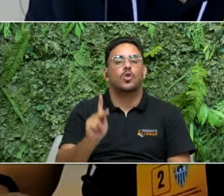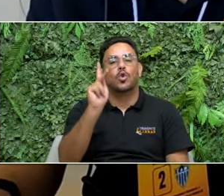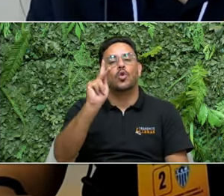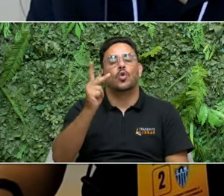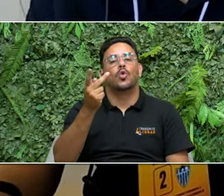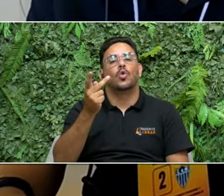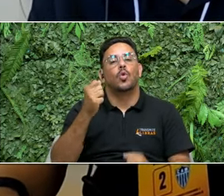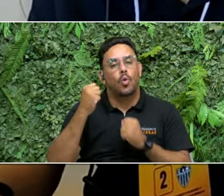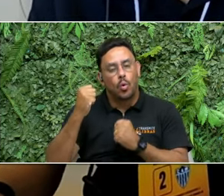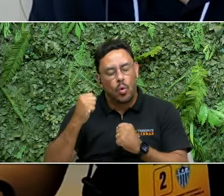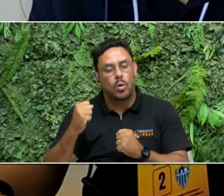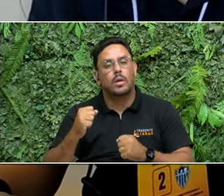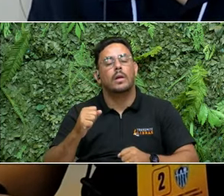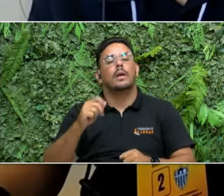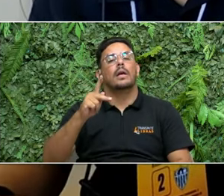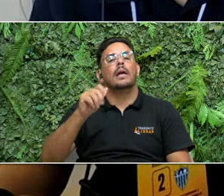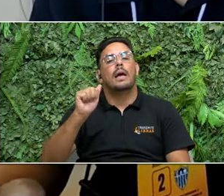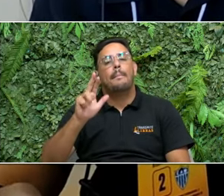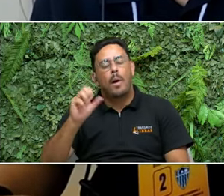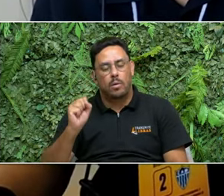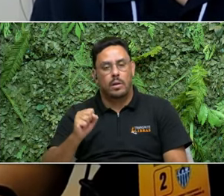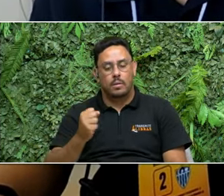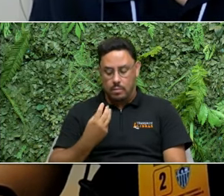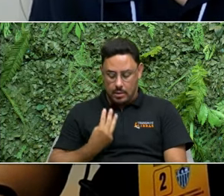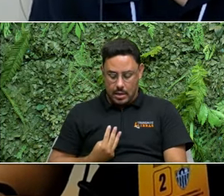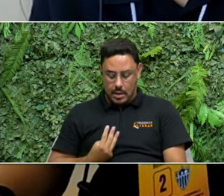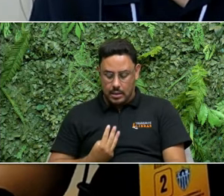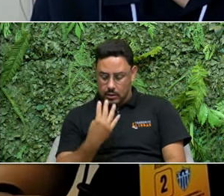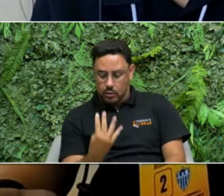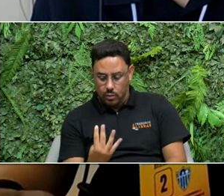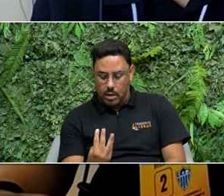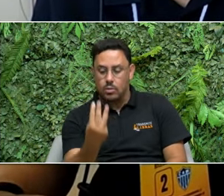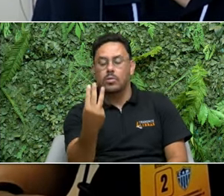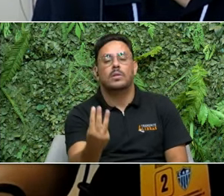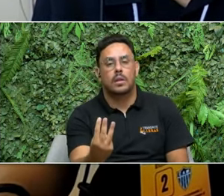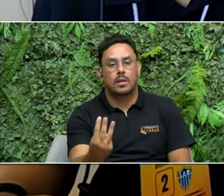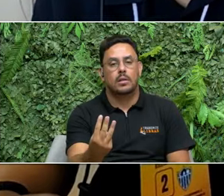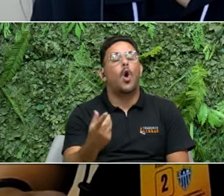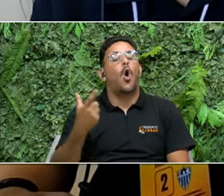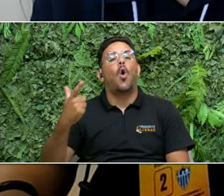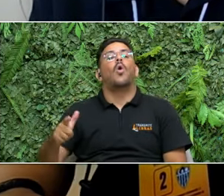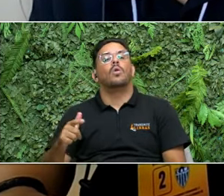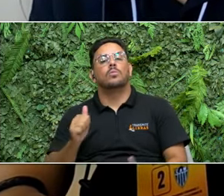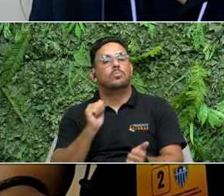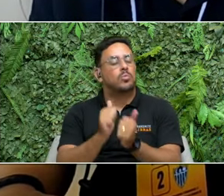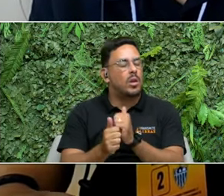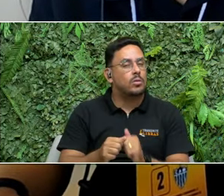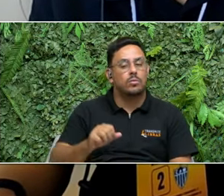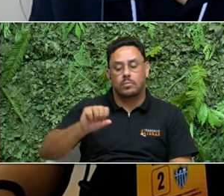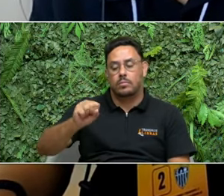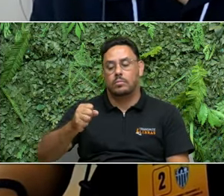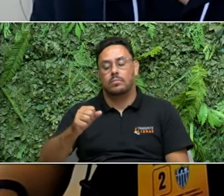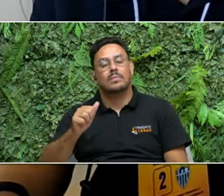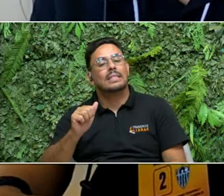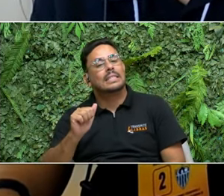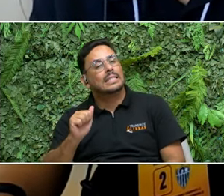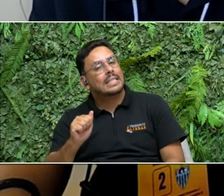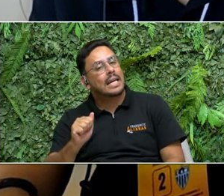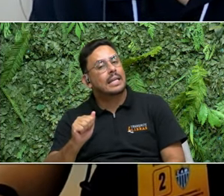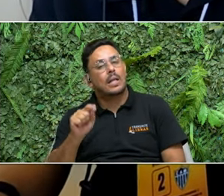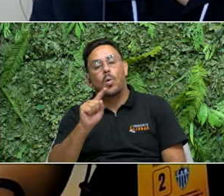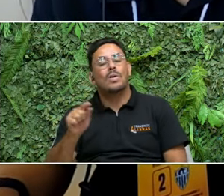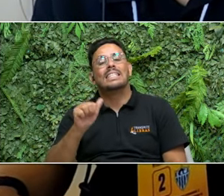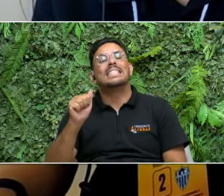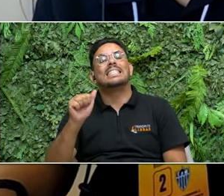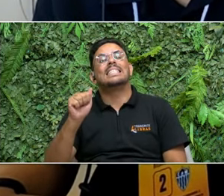Paulinho num 3 43 e mais um jogador ali que pode ser o zaracho de repente o zaracho joga nessa